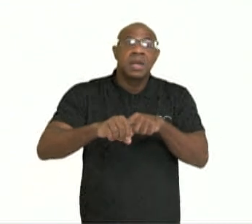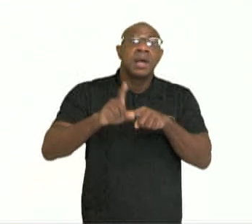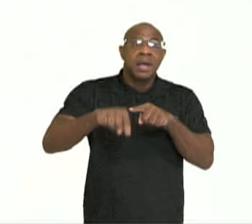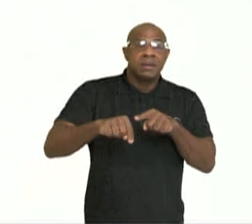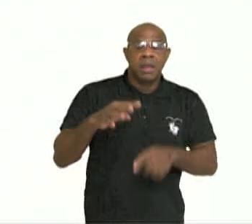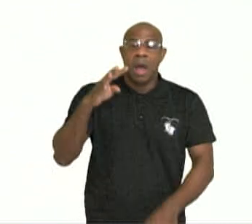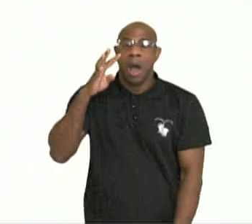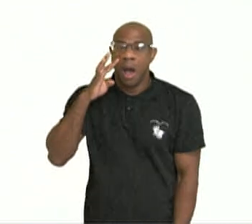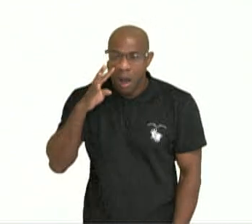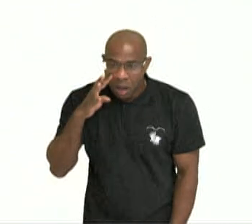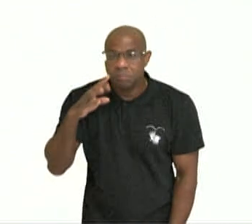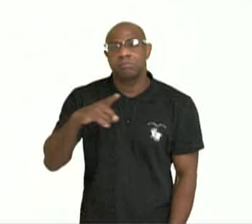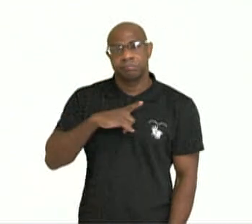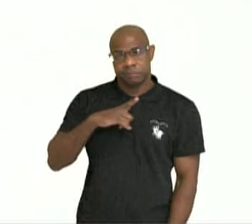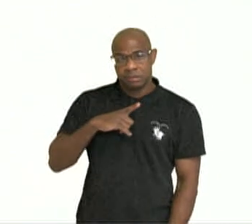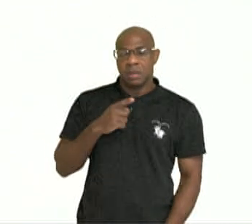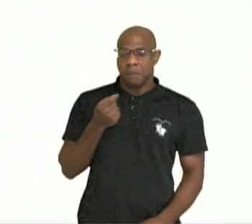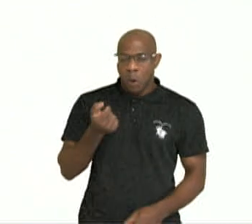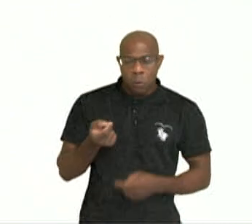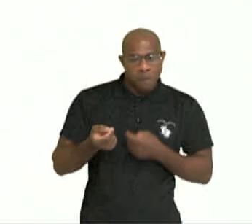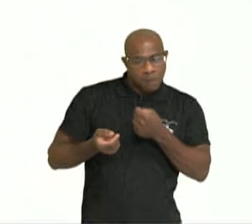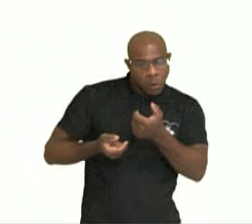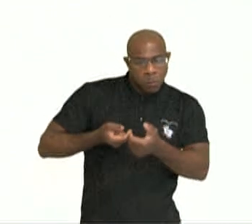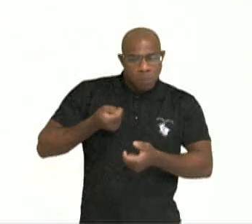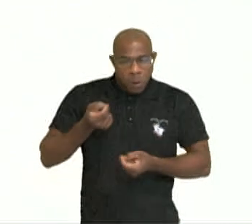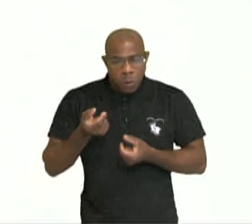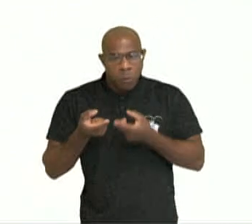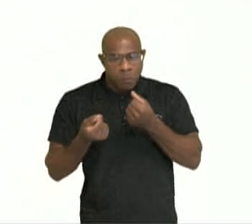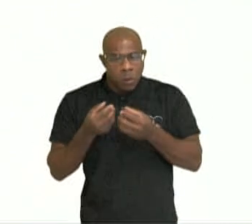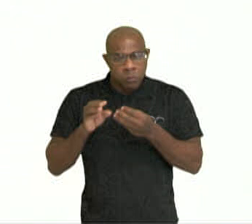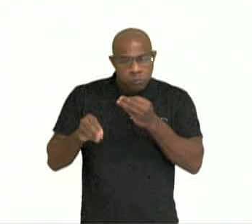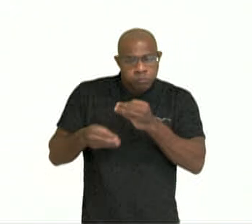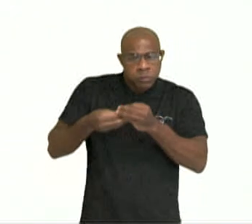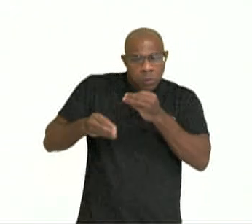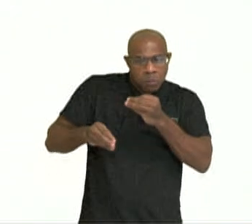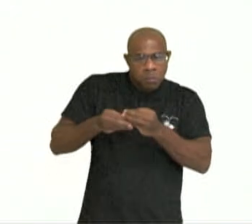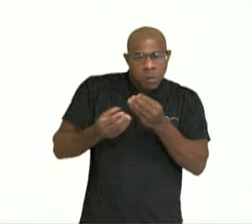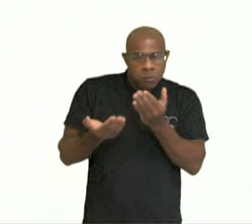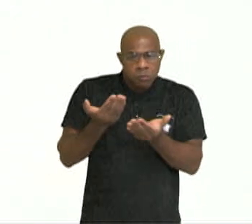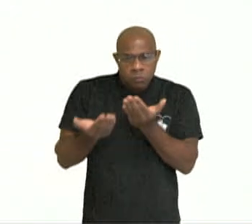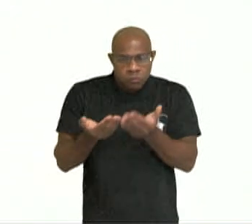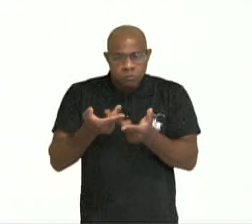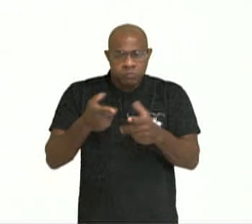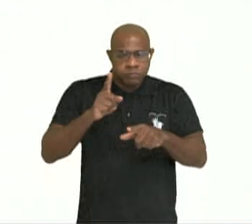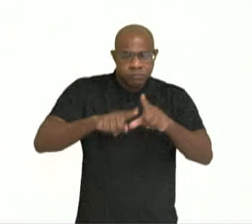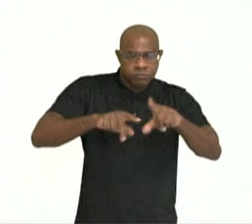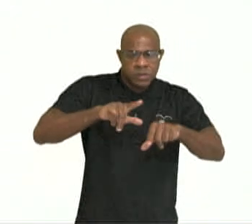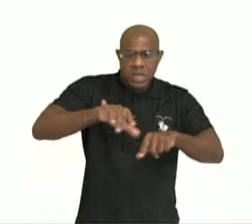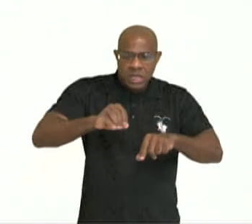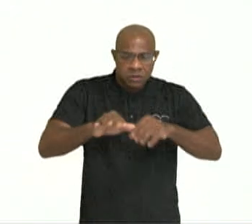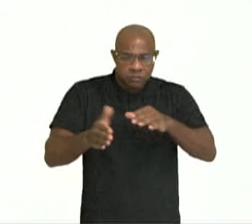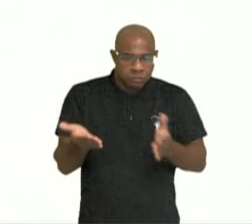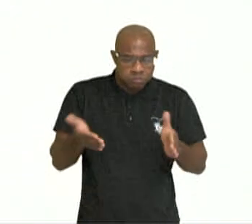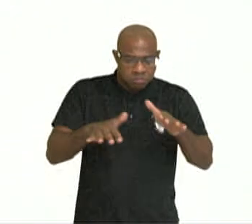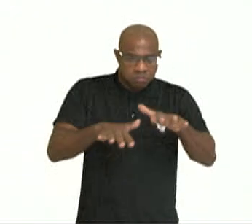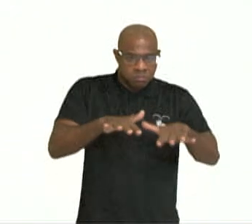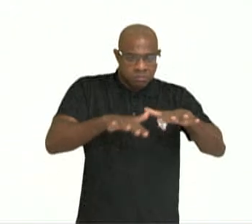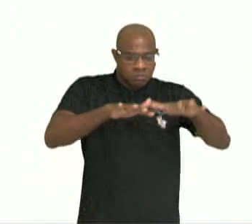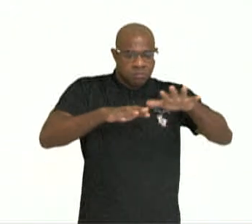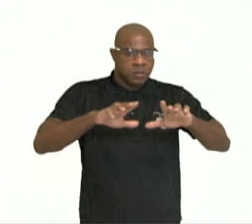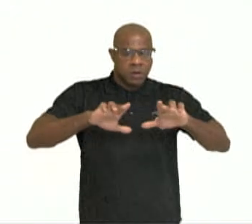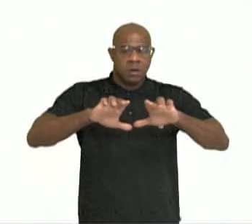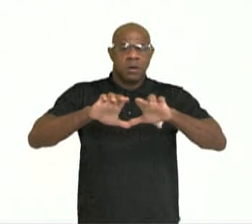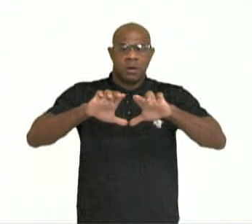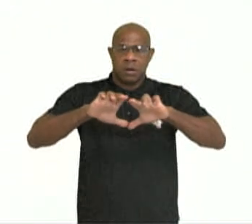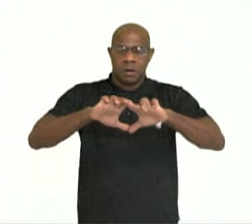admirar. E de pouco em pouco, juntando cada quilo do material reciclável, o seu Sebastião